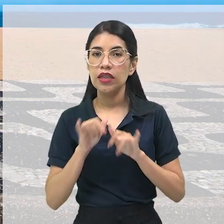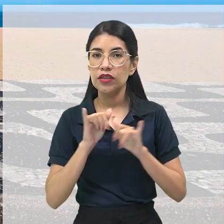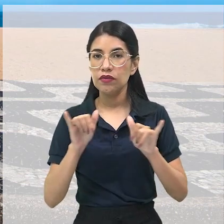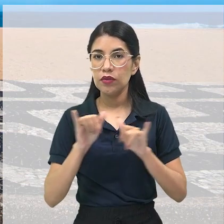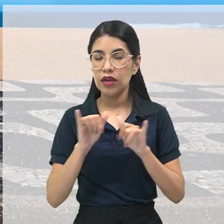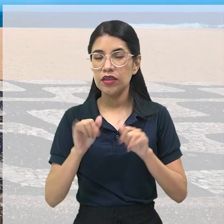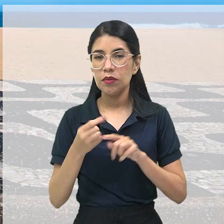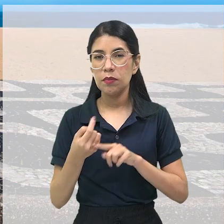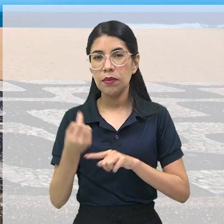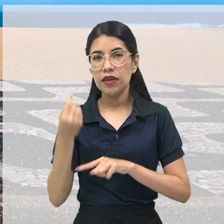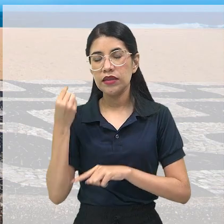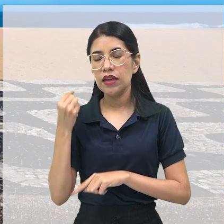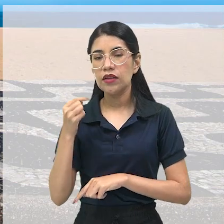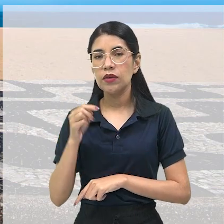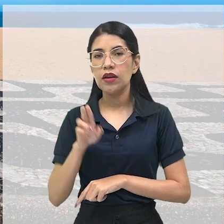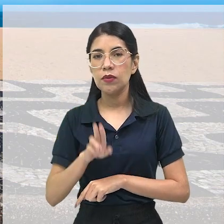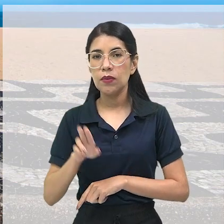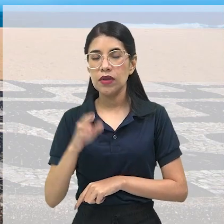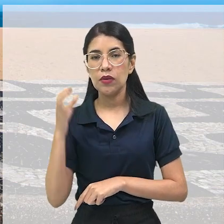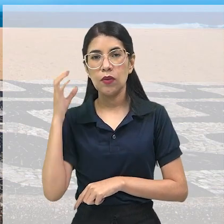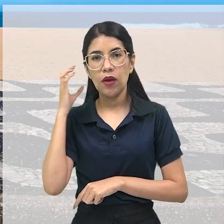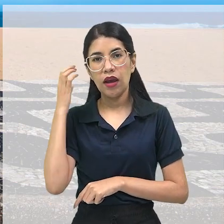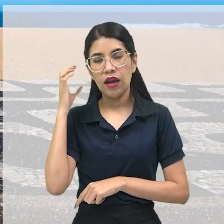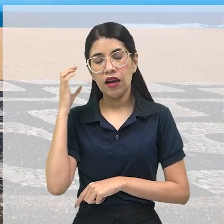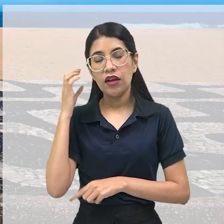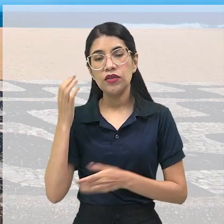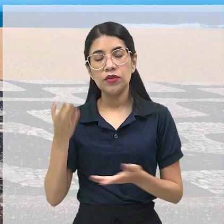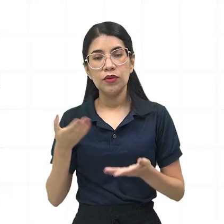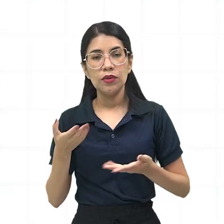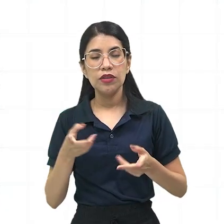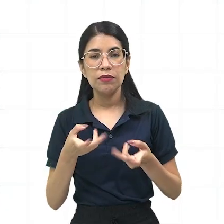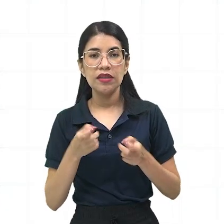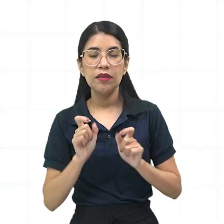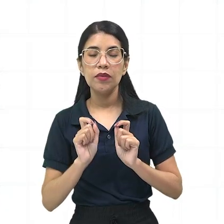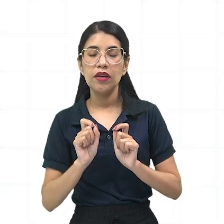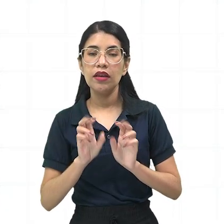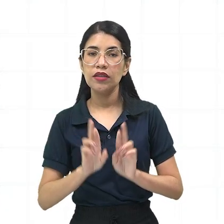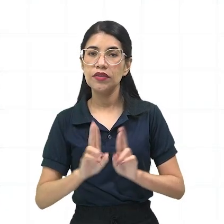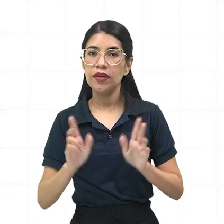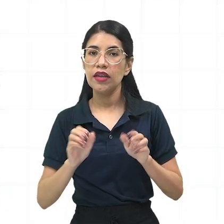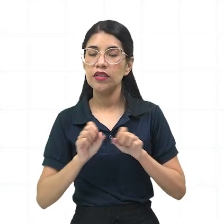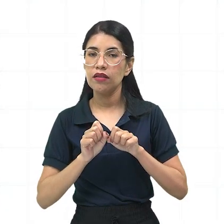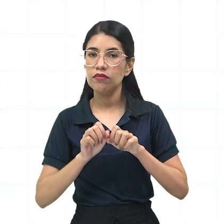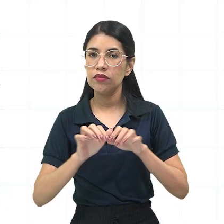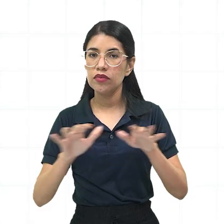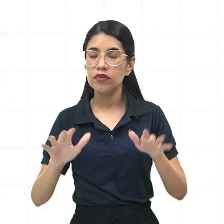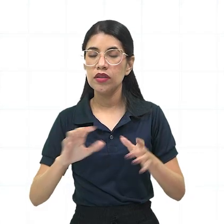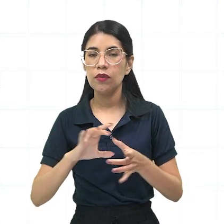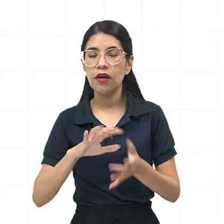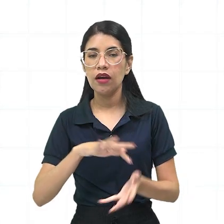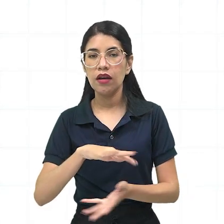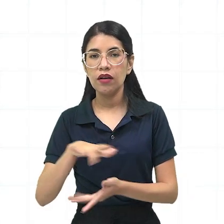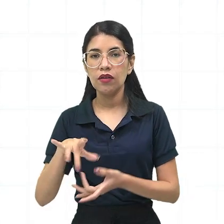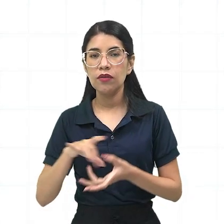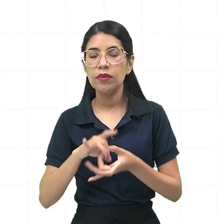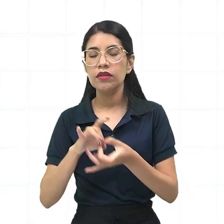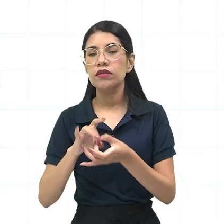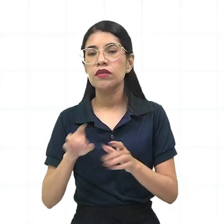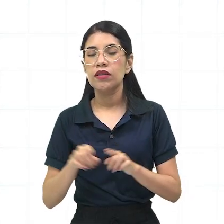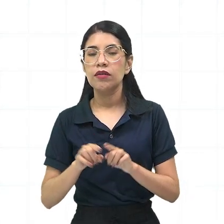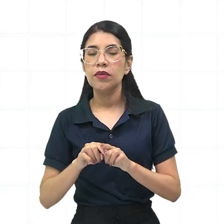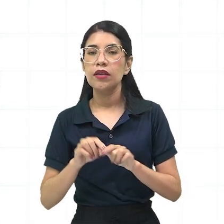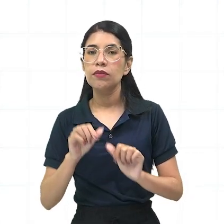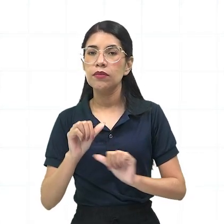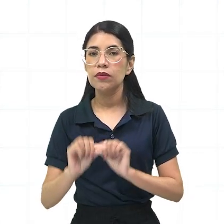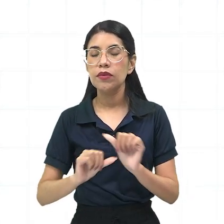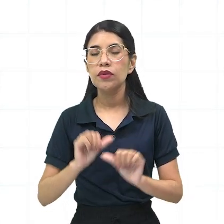que antigamente era através da rádio, agora a gente percebe que isso se expandiu. Então, a globalização ela tem transformado também essa